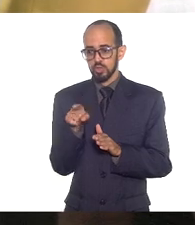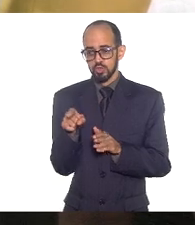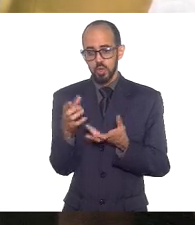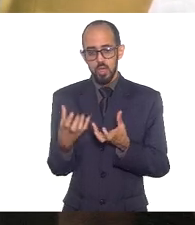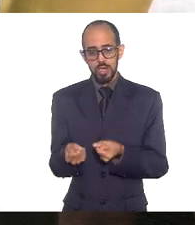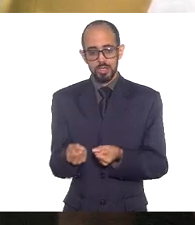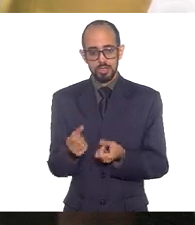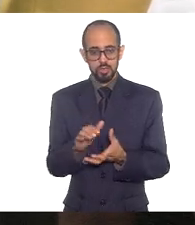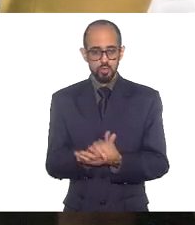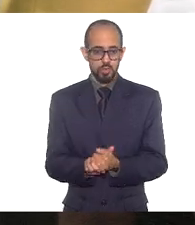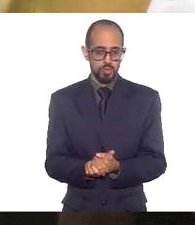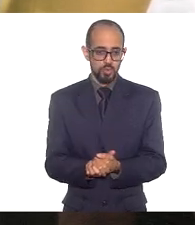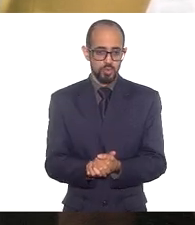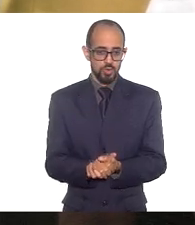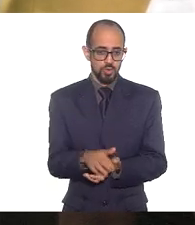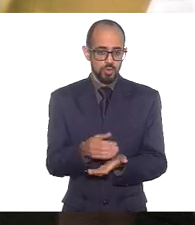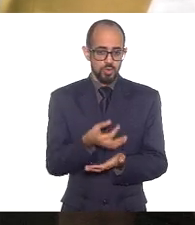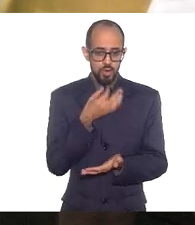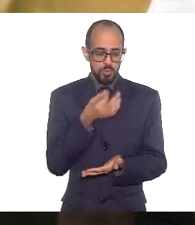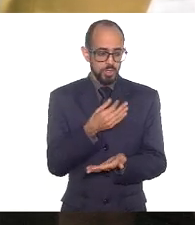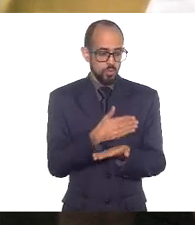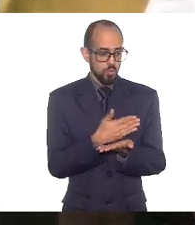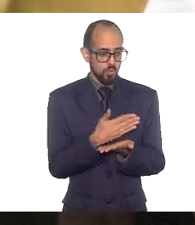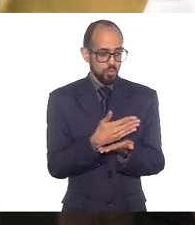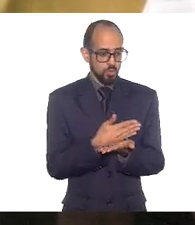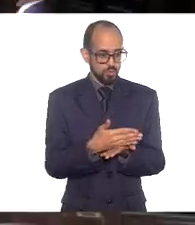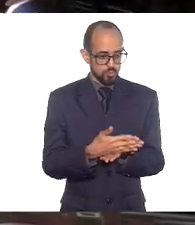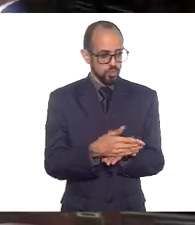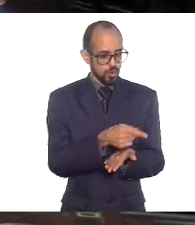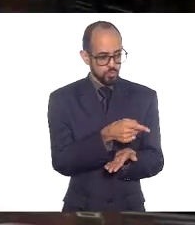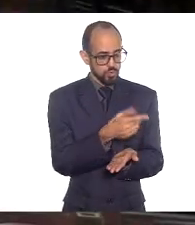Inicial e acatar e por isso que eu tô perguntando